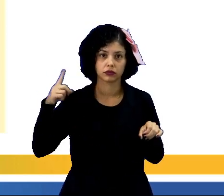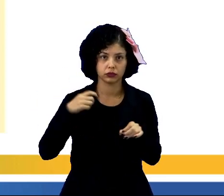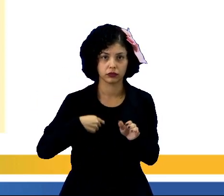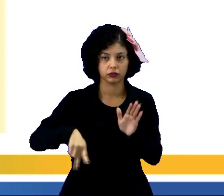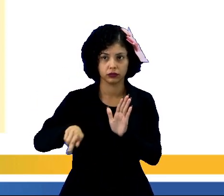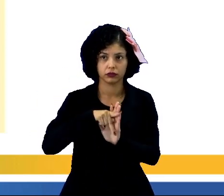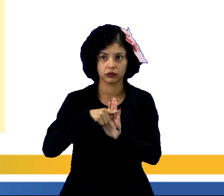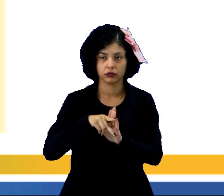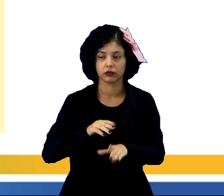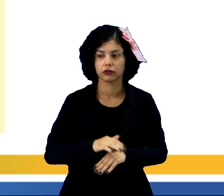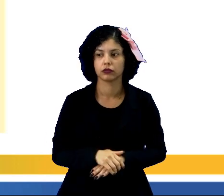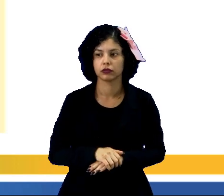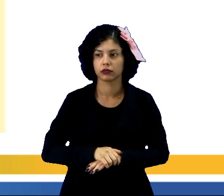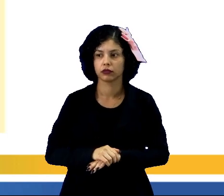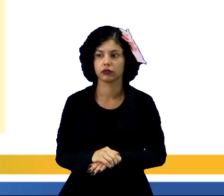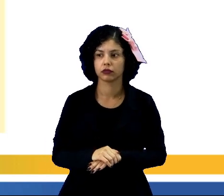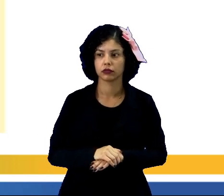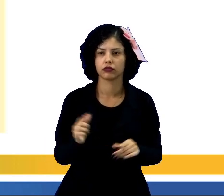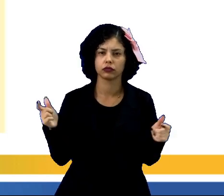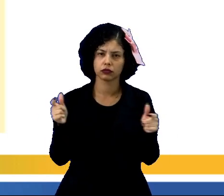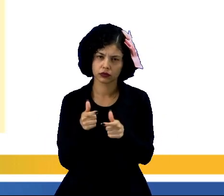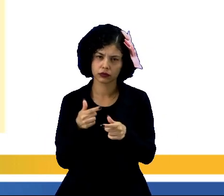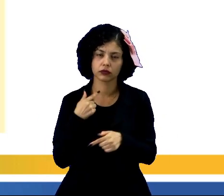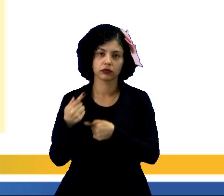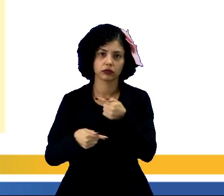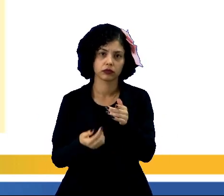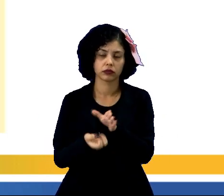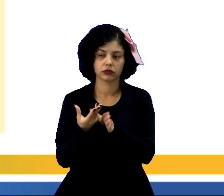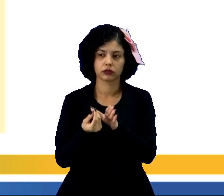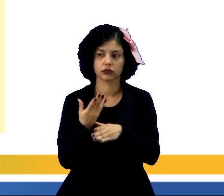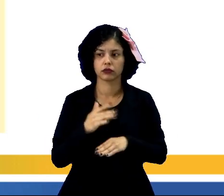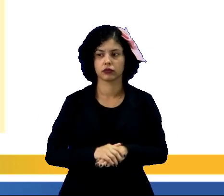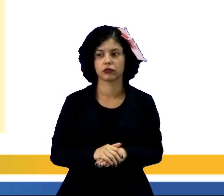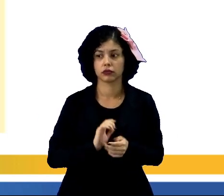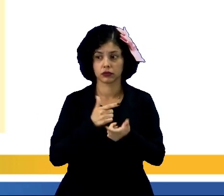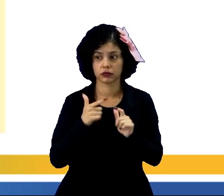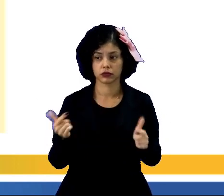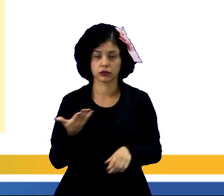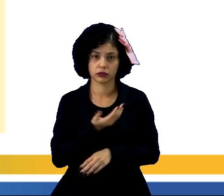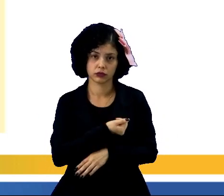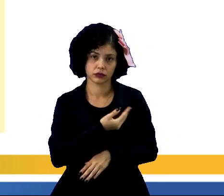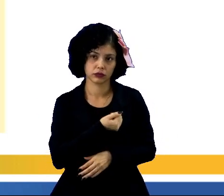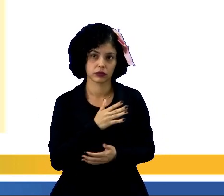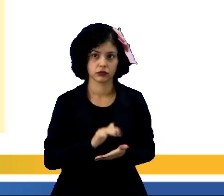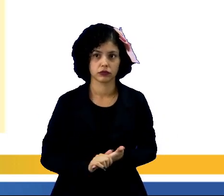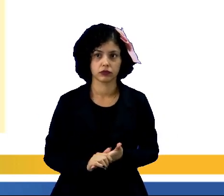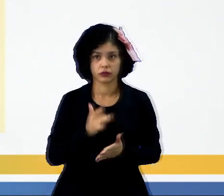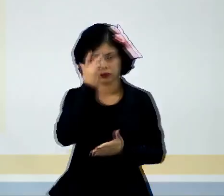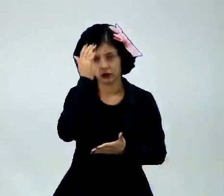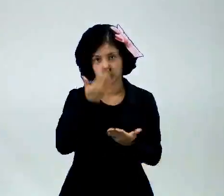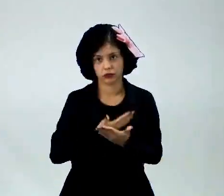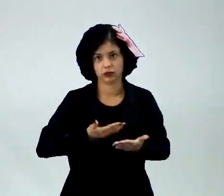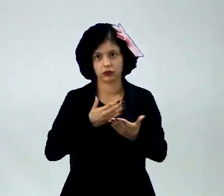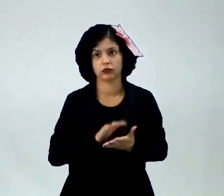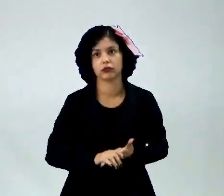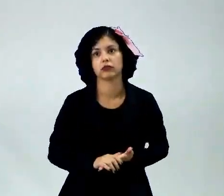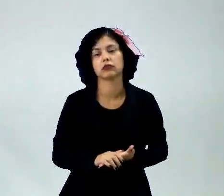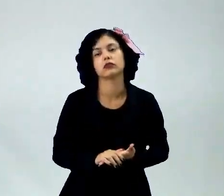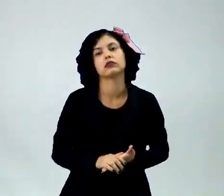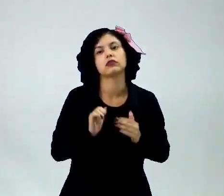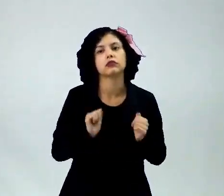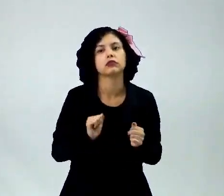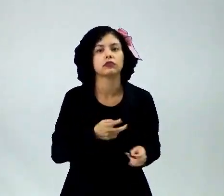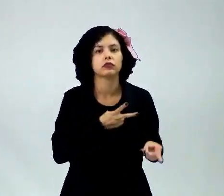de autofecundação, curto tempo de geração, grande número de descendentes e fácil cultivo, ou seja,